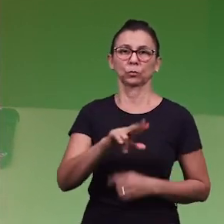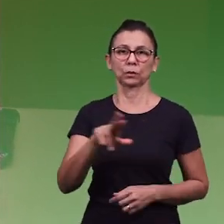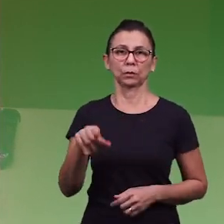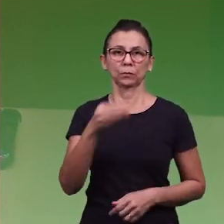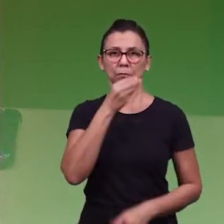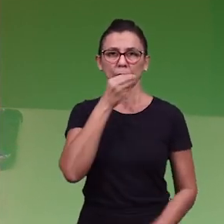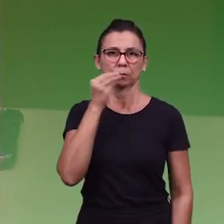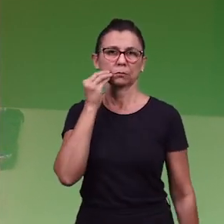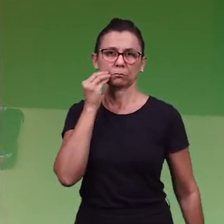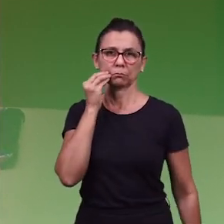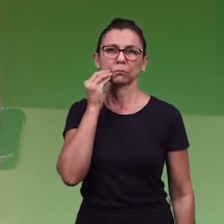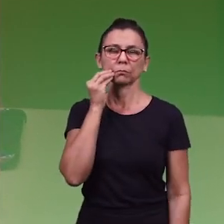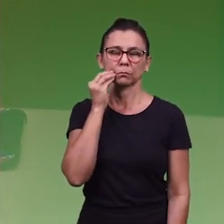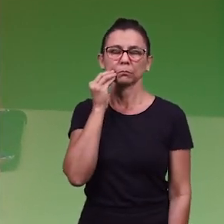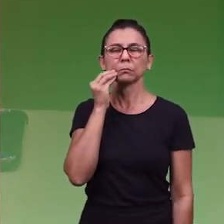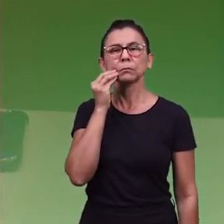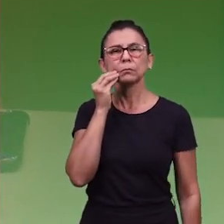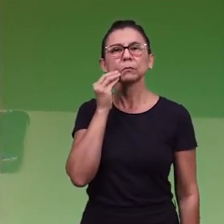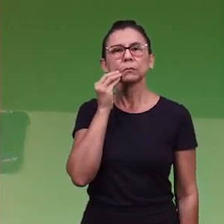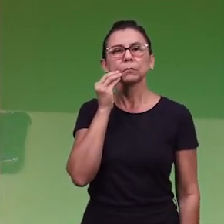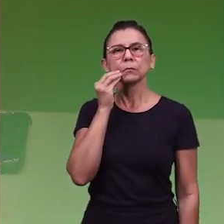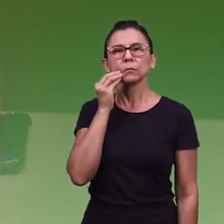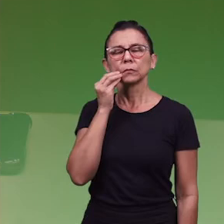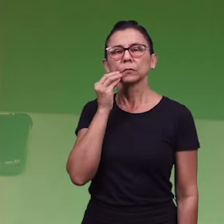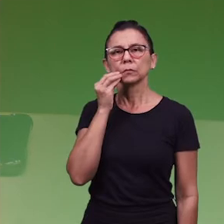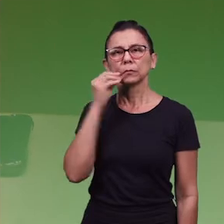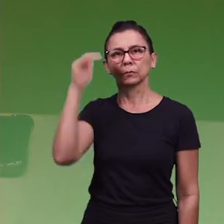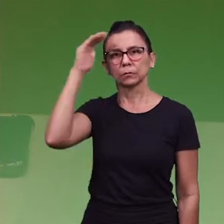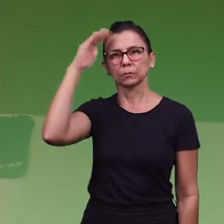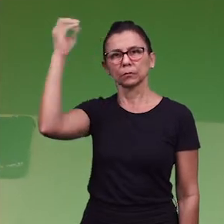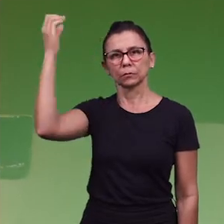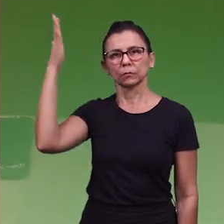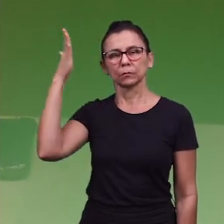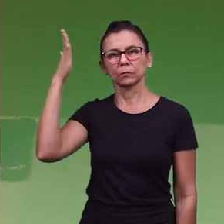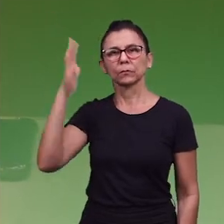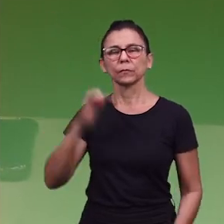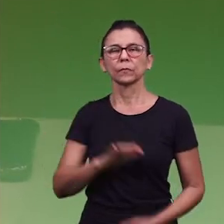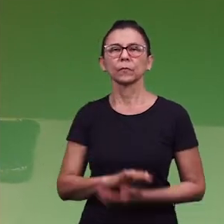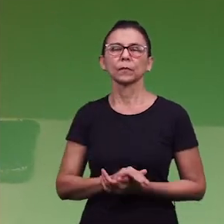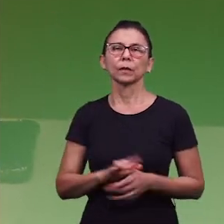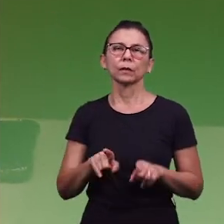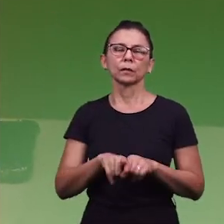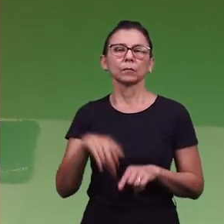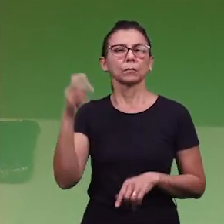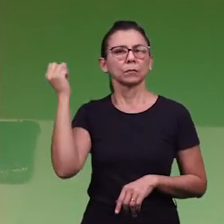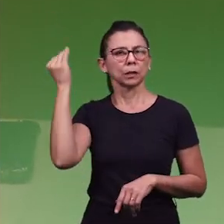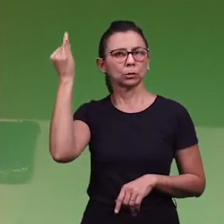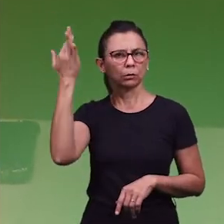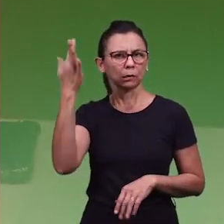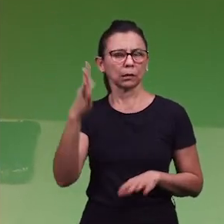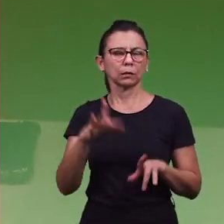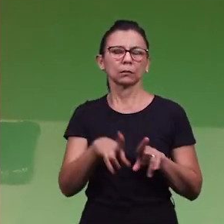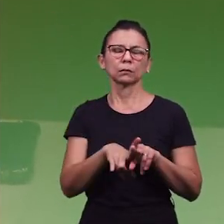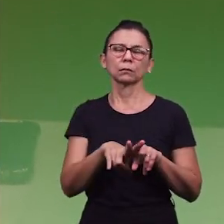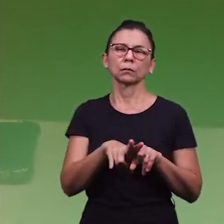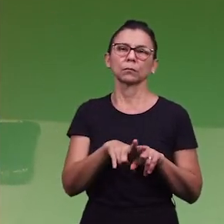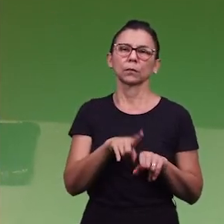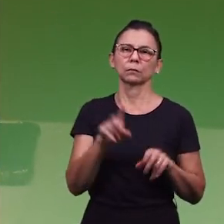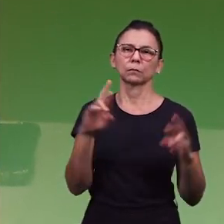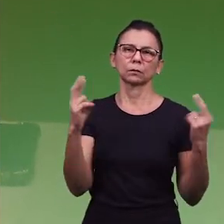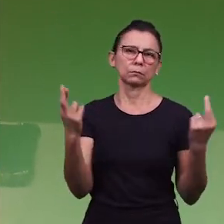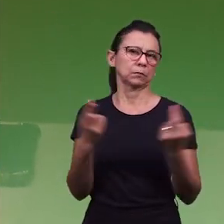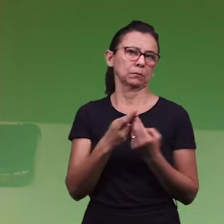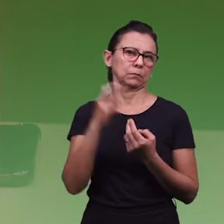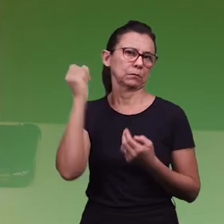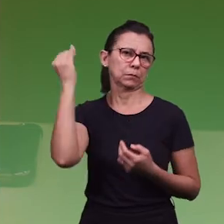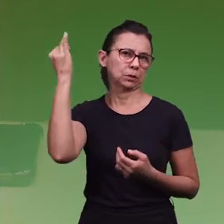em jejum, estão jejuando, atendendo a orientação do Senhor. Uhum. Né? Madrugada, temos os cultos da madrugada, quando nós nos reunimos